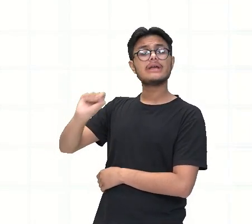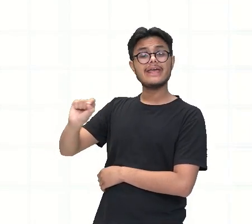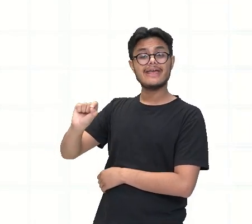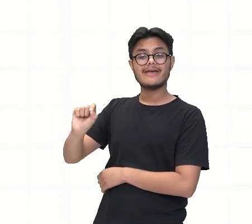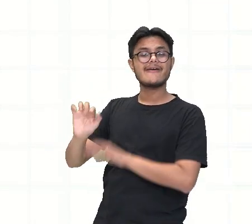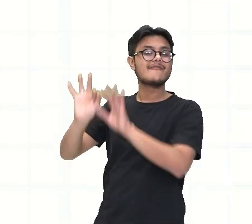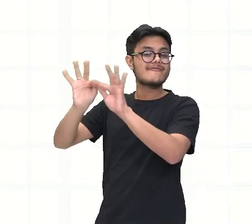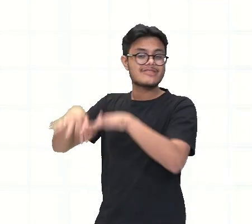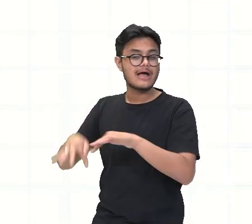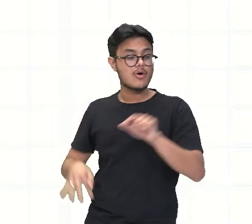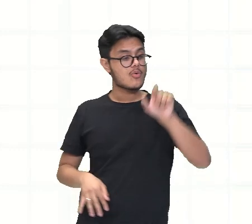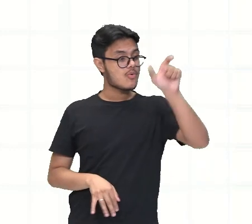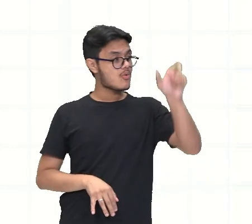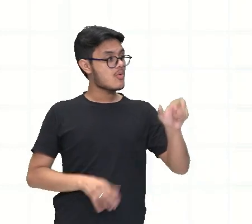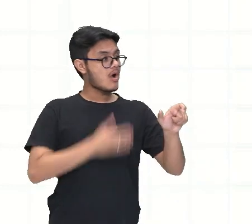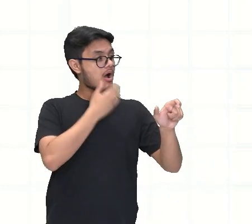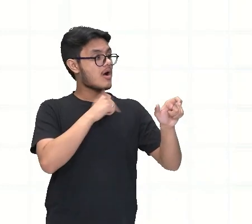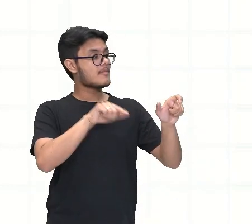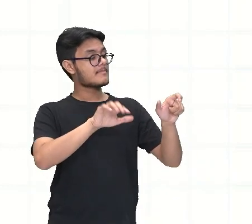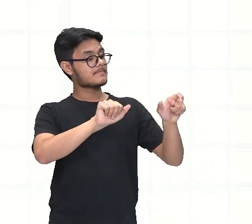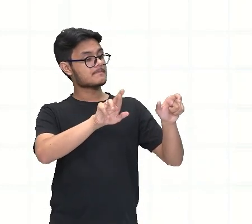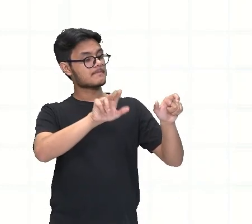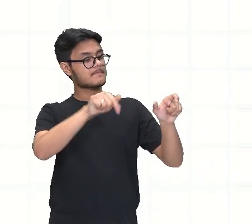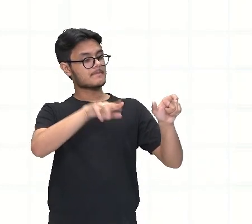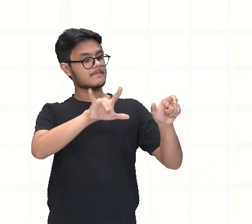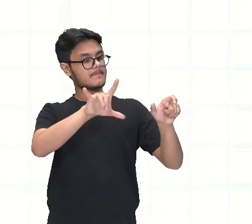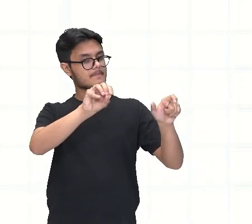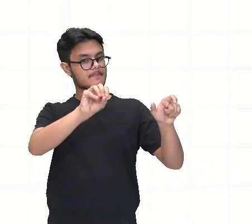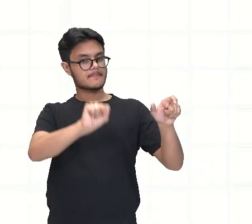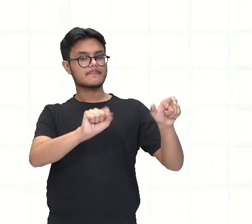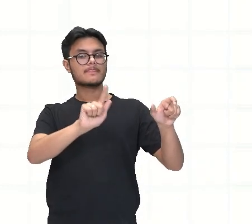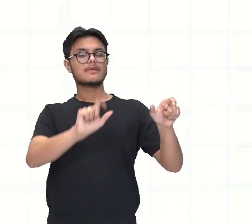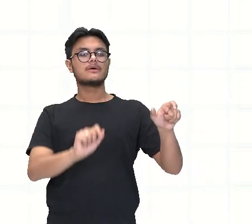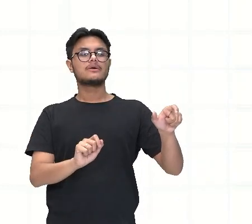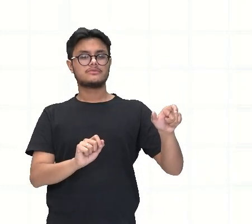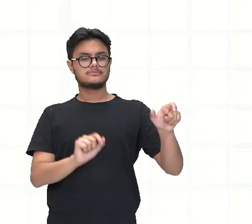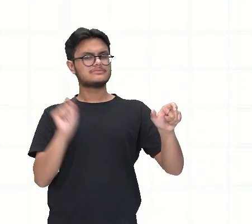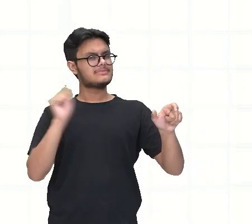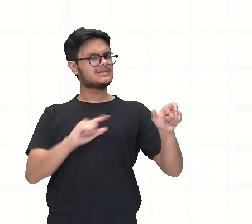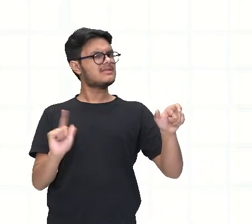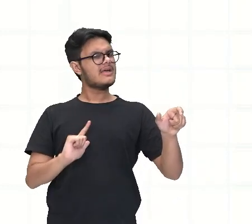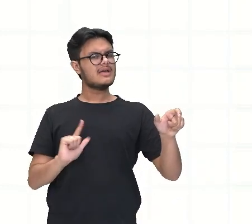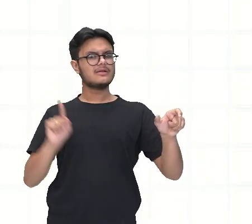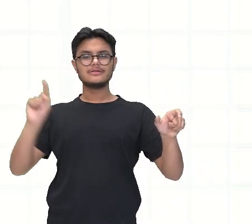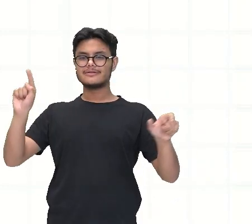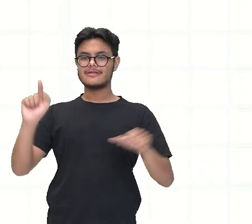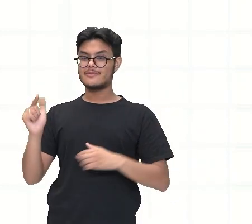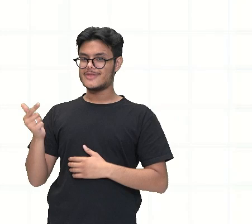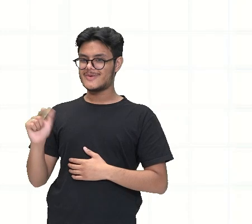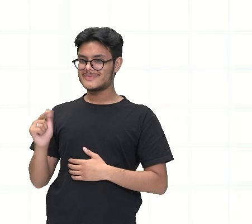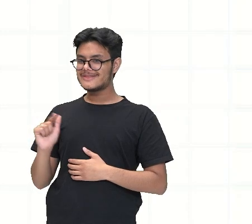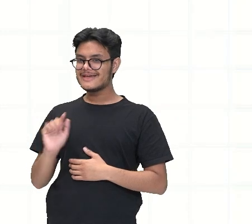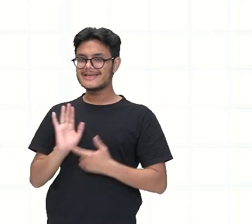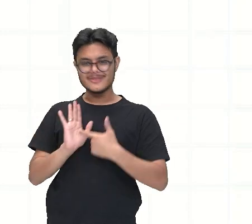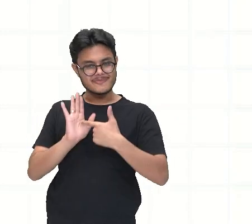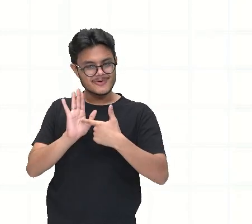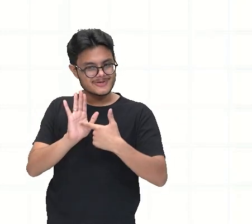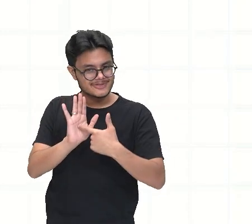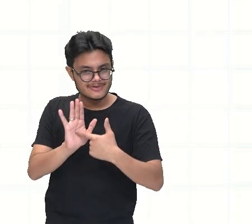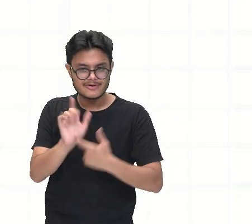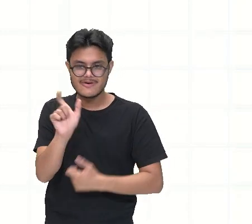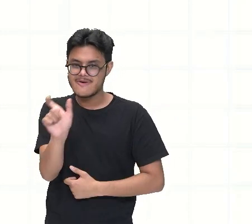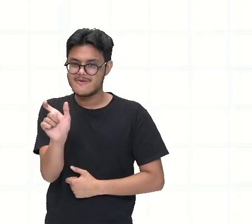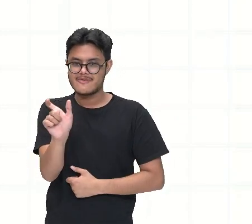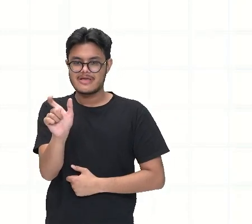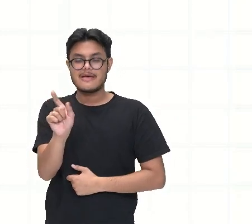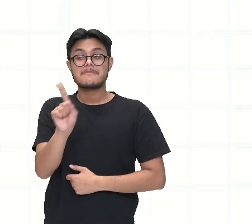arqueólogo. Mas houve essa repetição do arqueólogo lá naquele trecho? Não, isso não existiu. Na verdade,